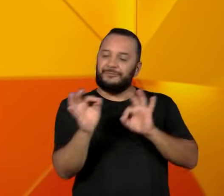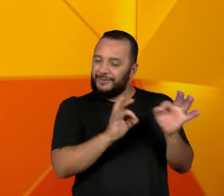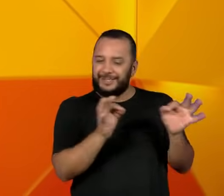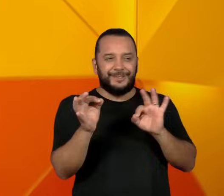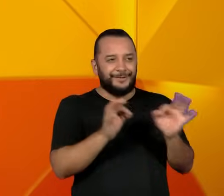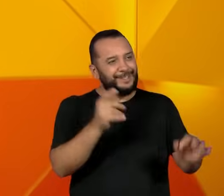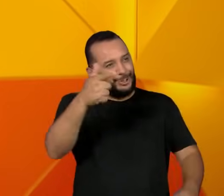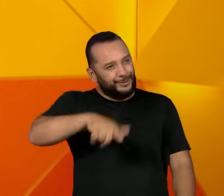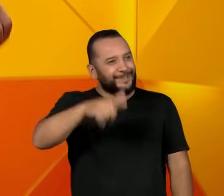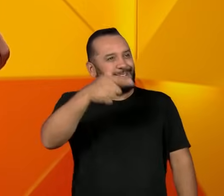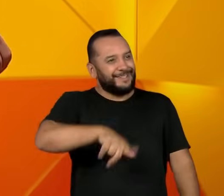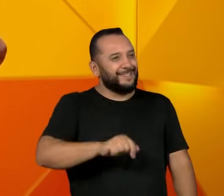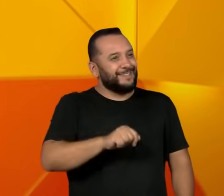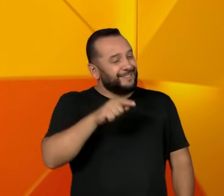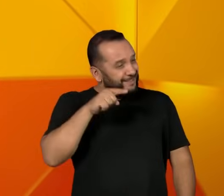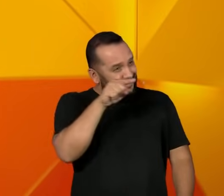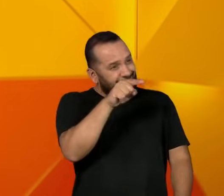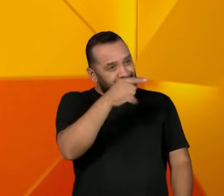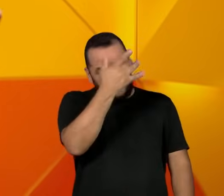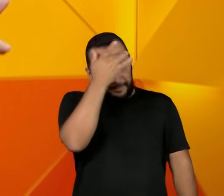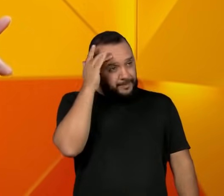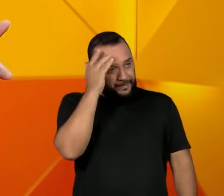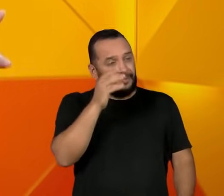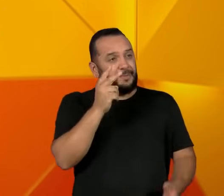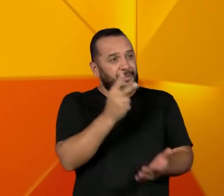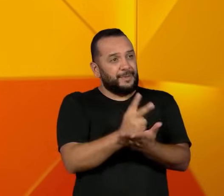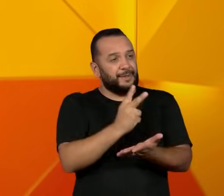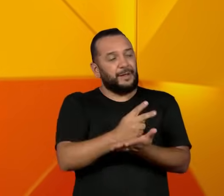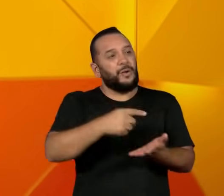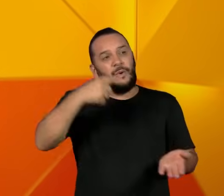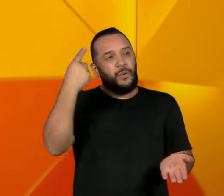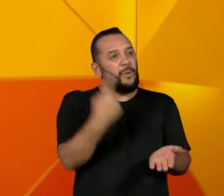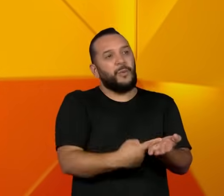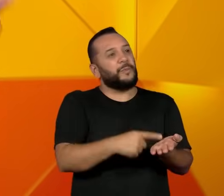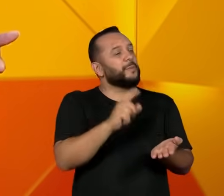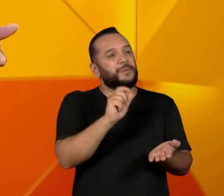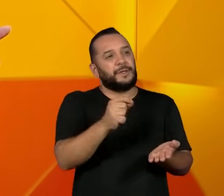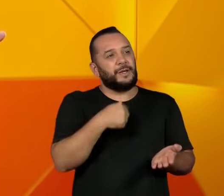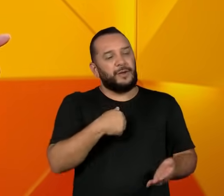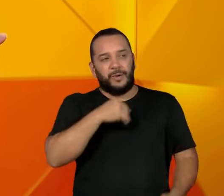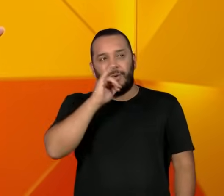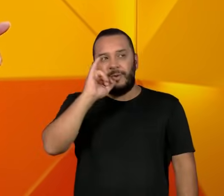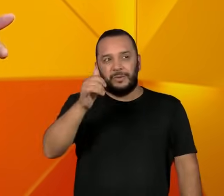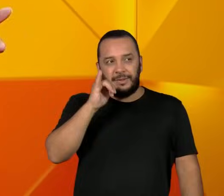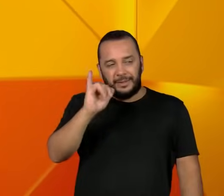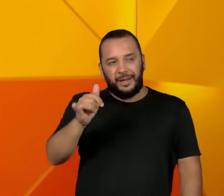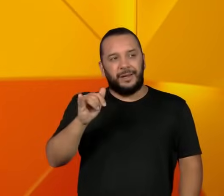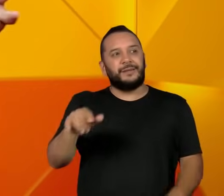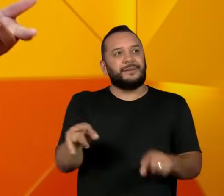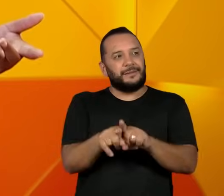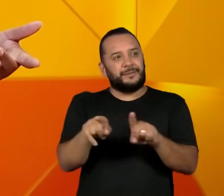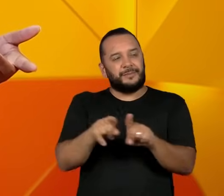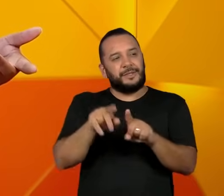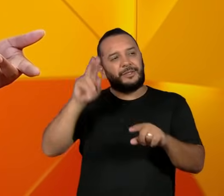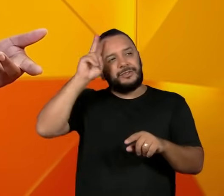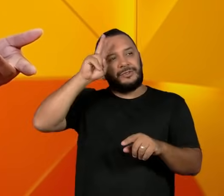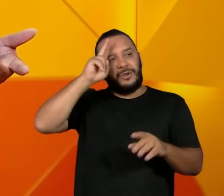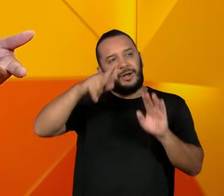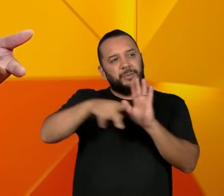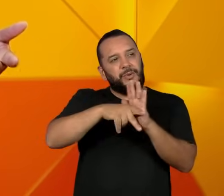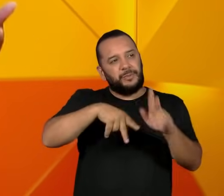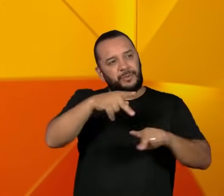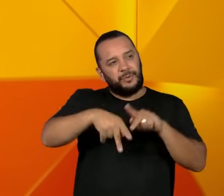vezes. E você é uma pessoa que está sempre comprometida em contar e manter, preservar as narrativas negras